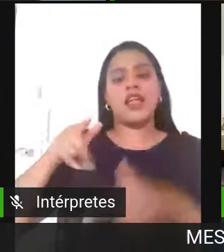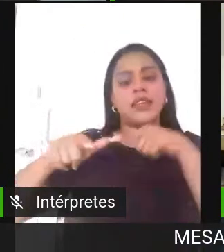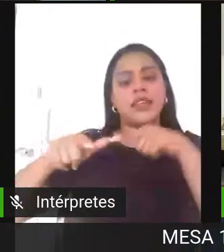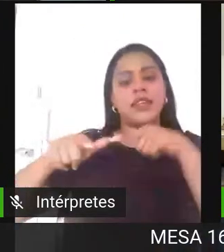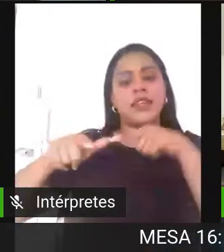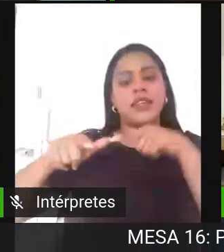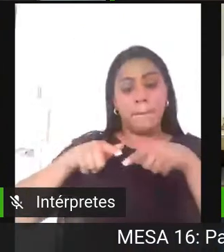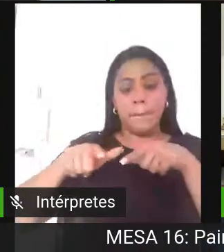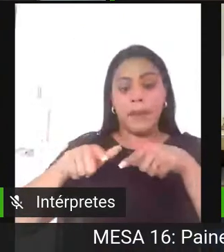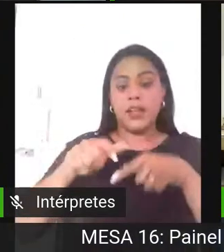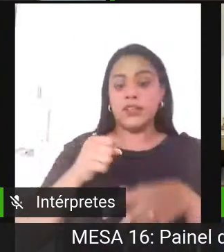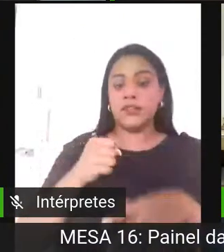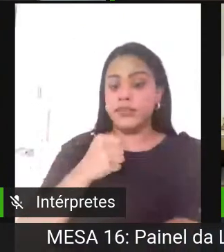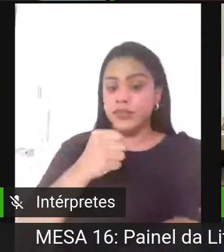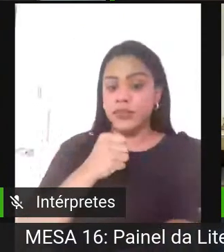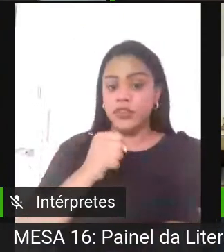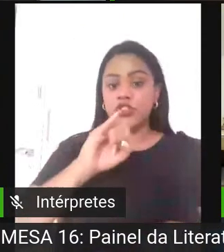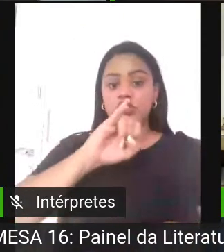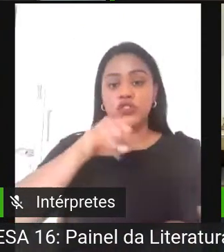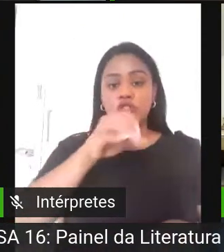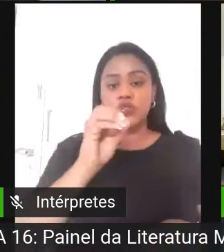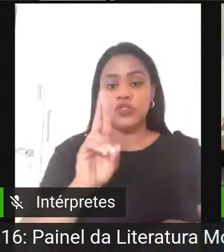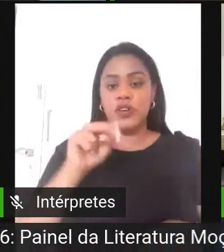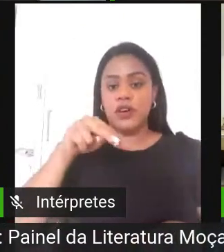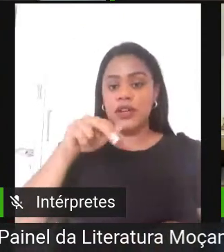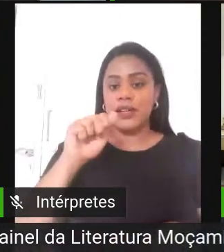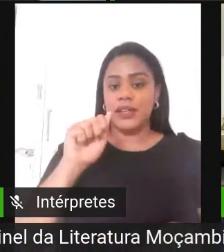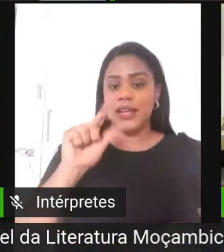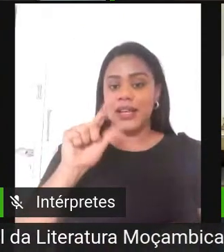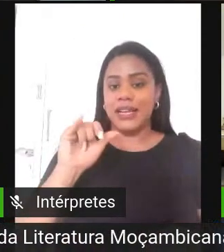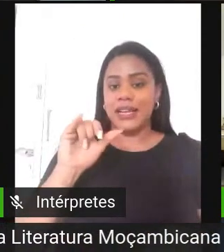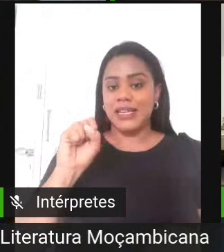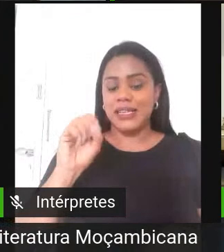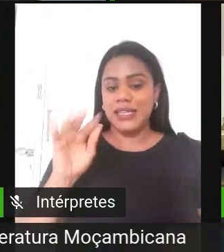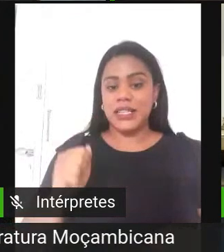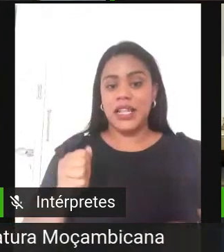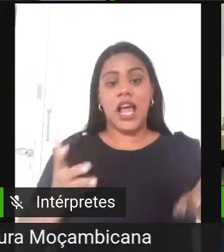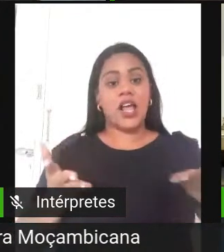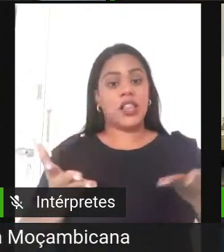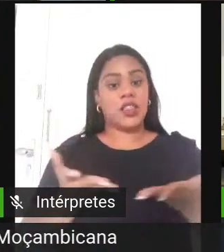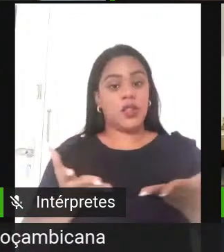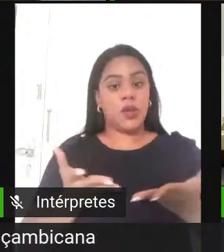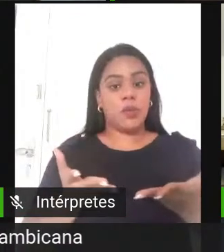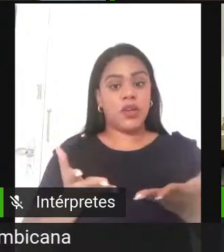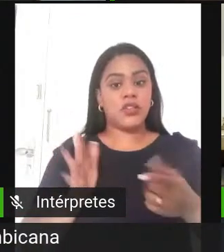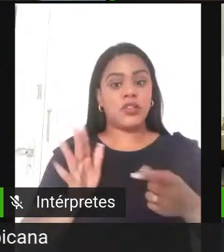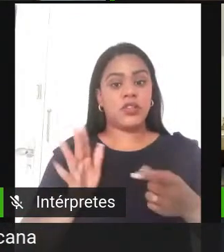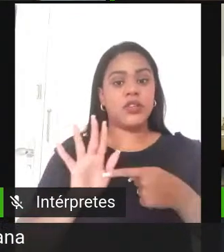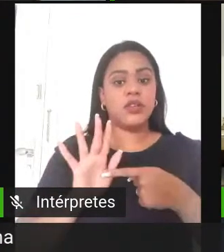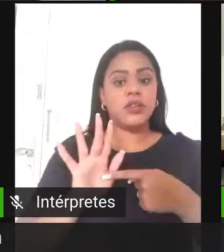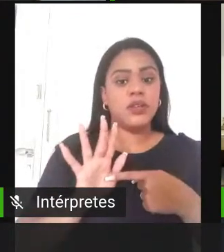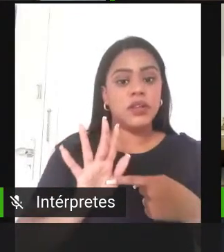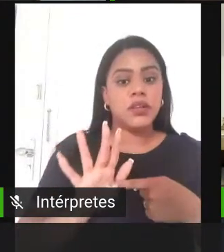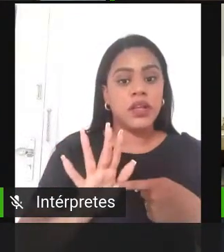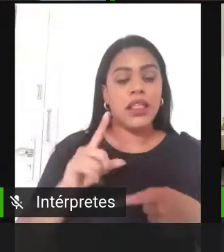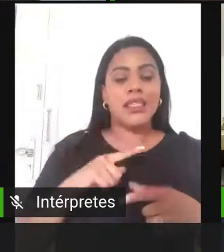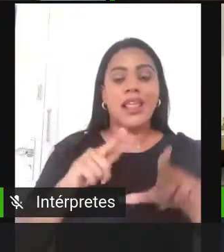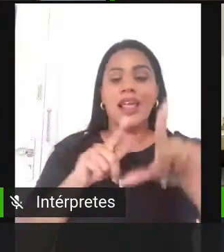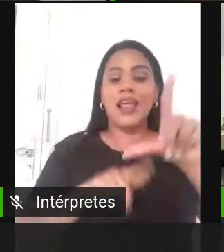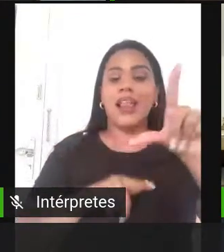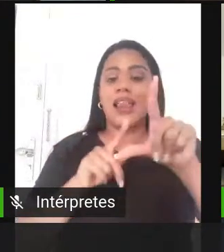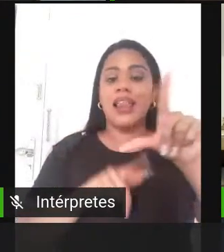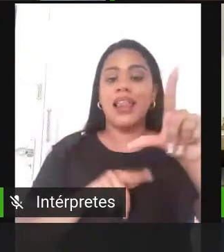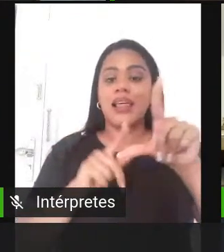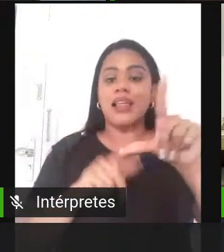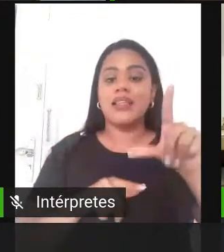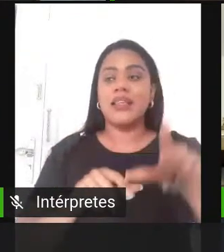cultura moçambicana e não só. Atualmente apresenta o programa Artes e Letras da emissora STV de